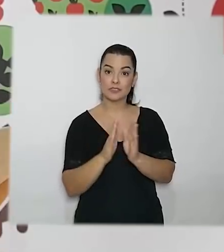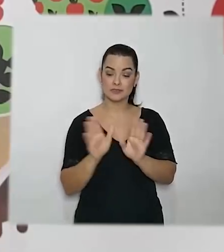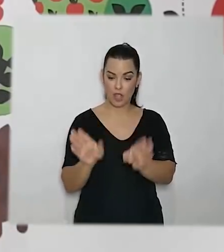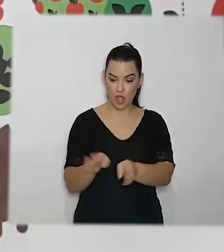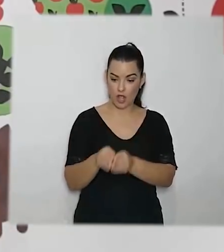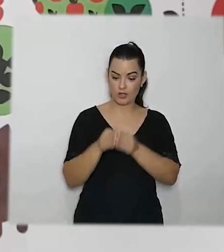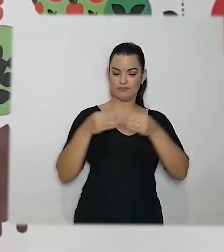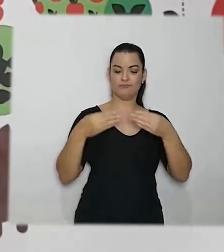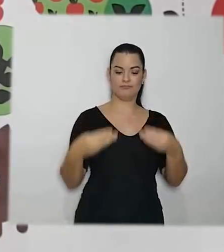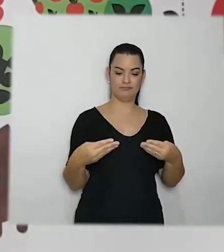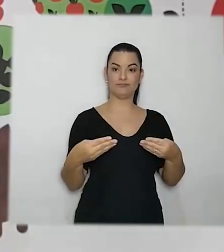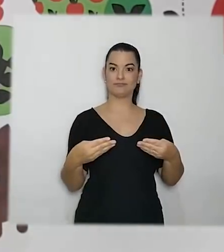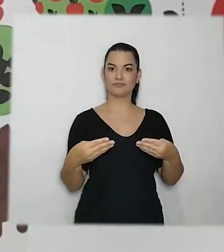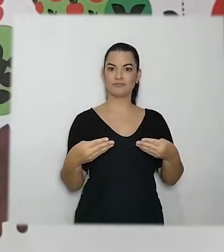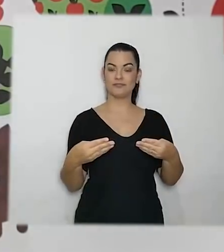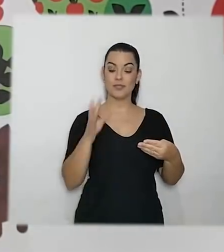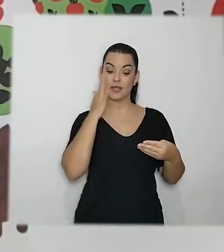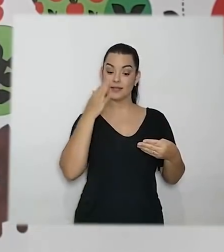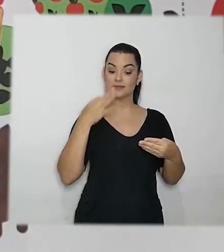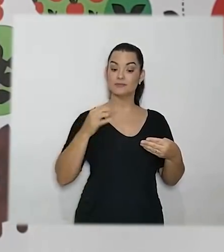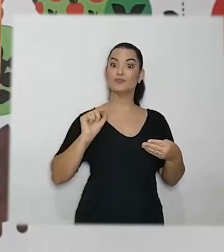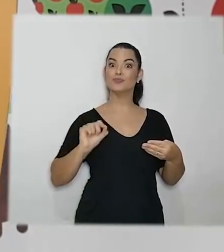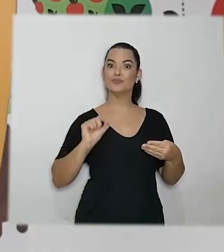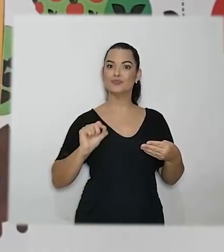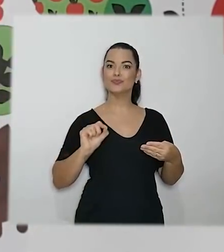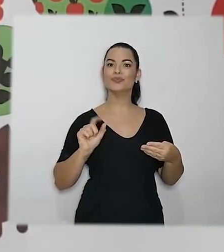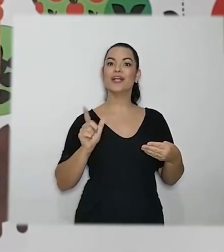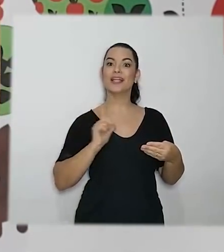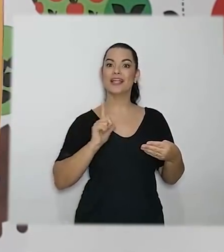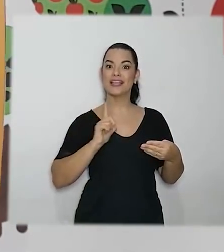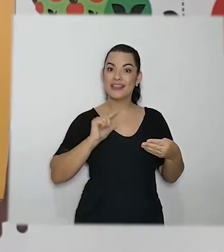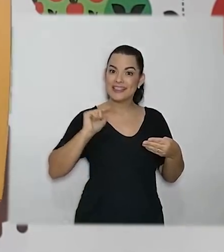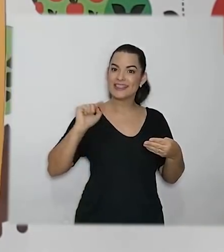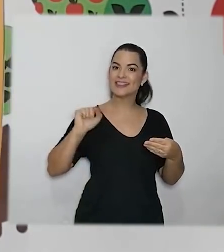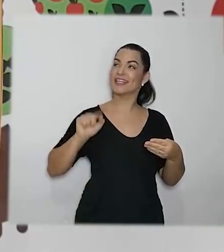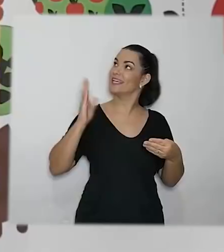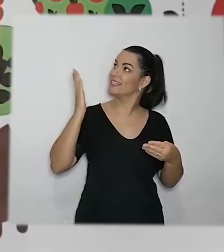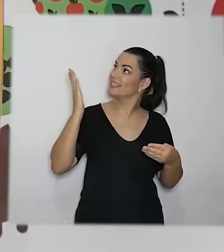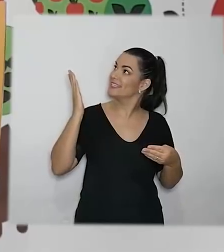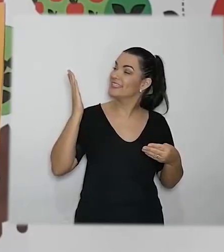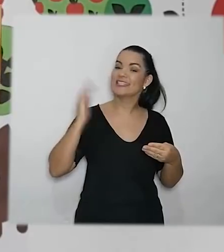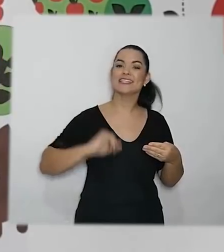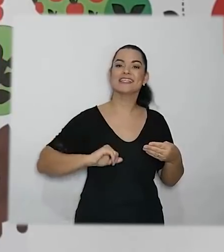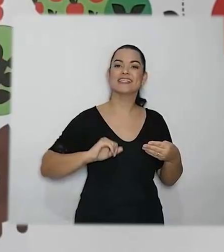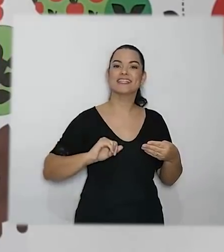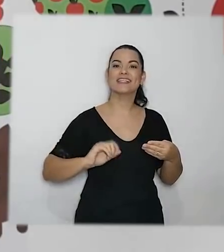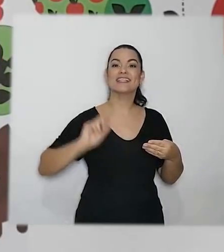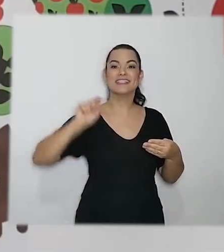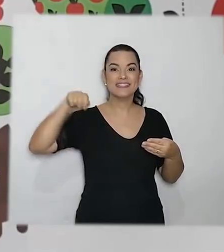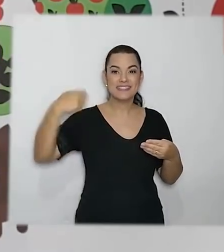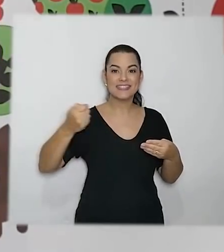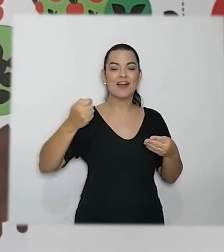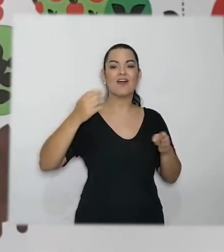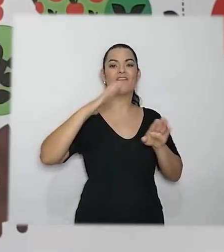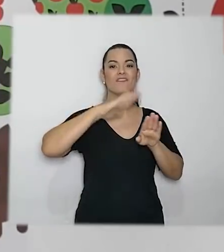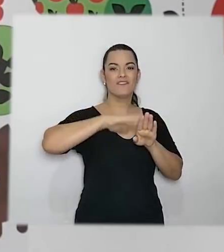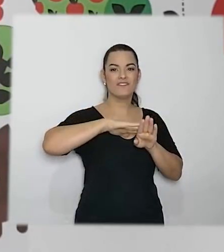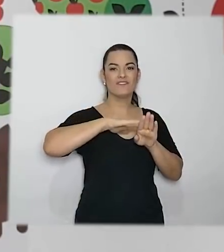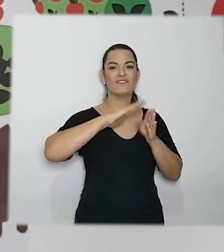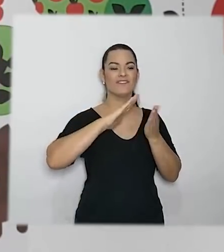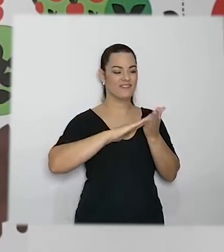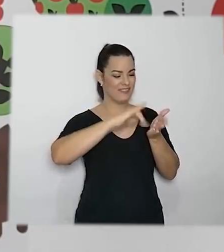de vocês, já observem que aqui, ó, nós temos a ficha